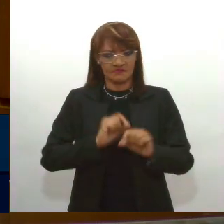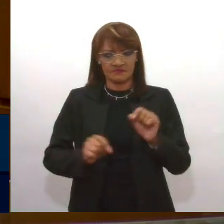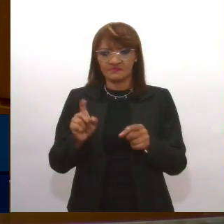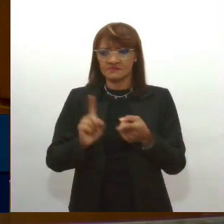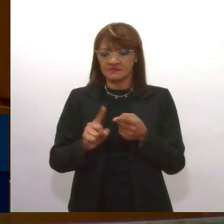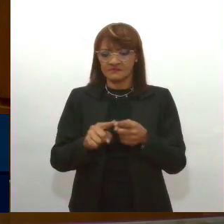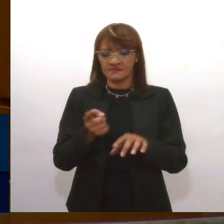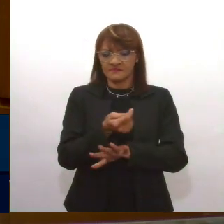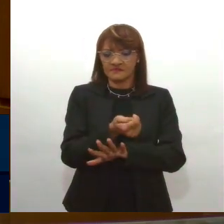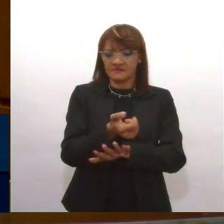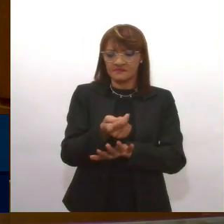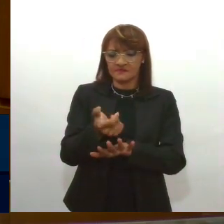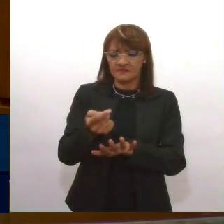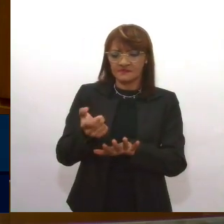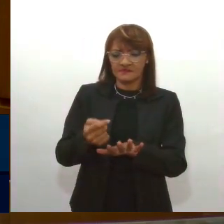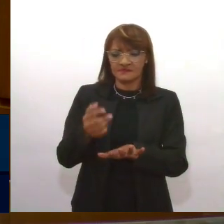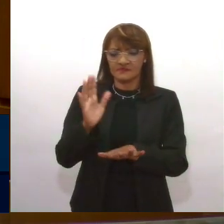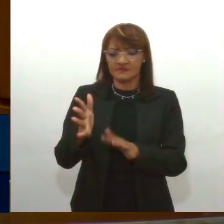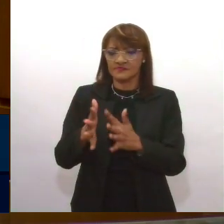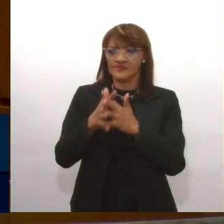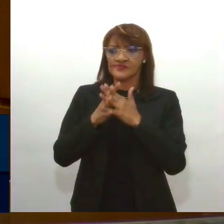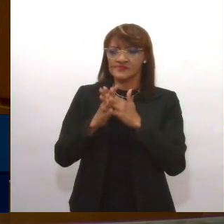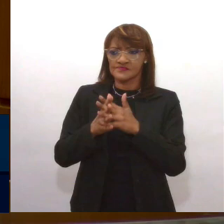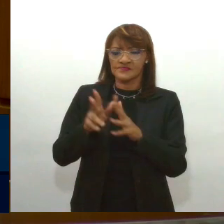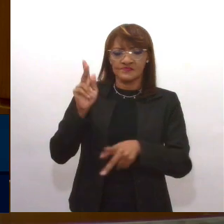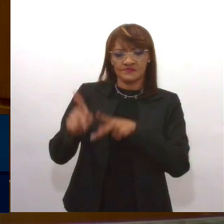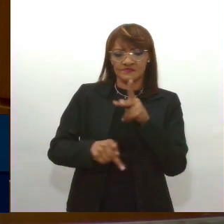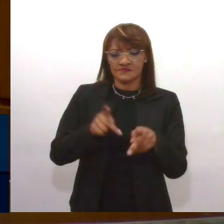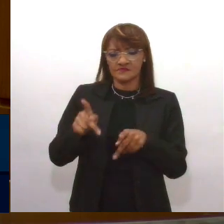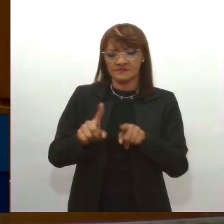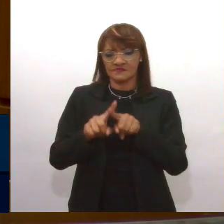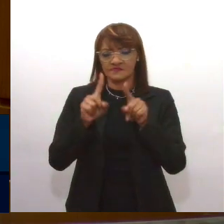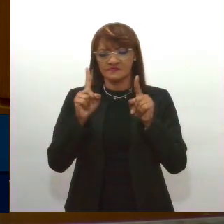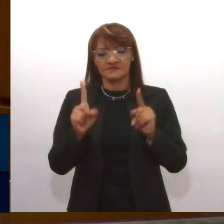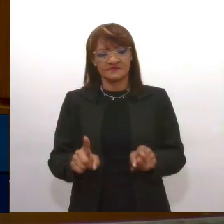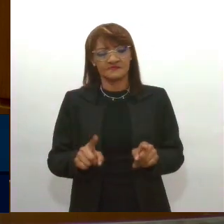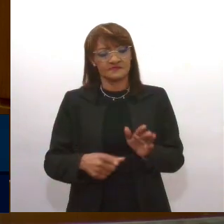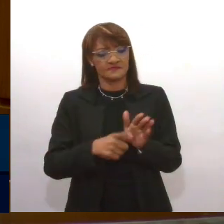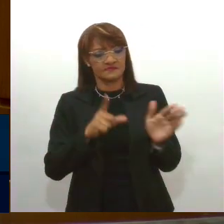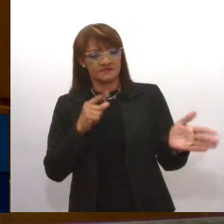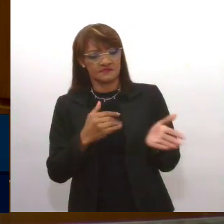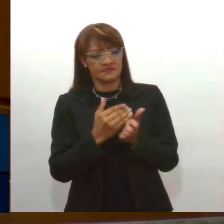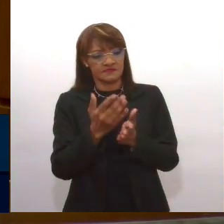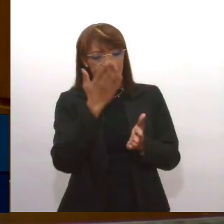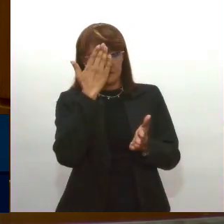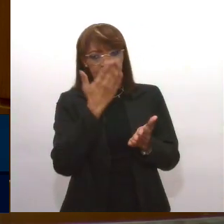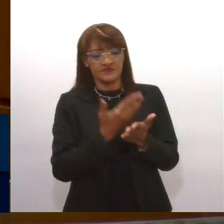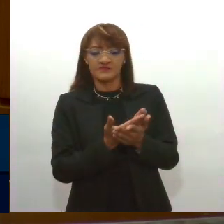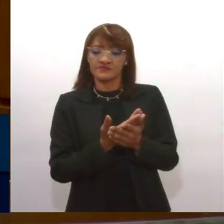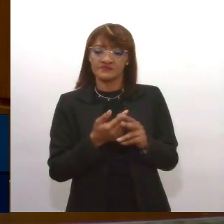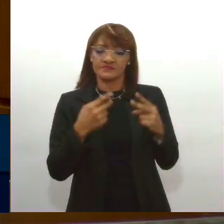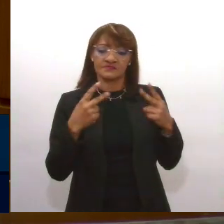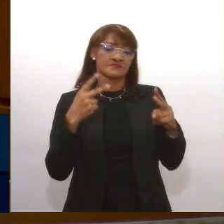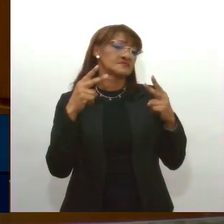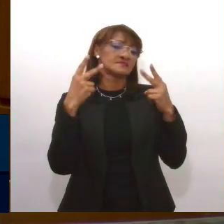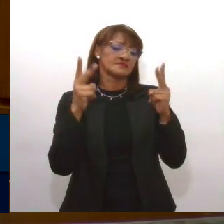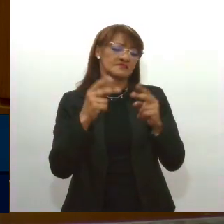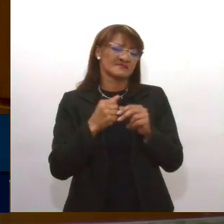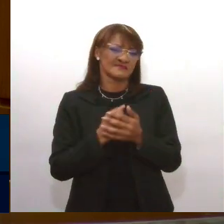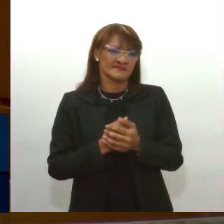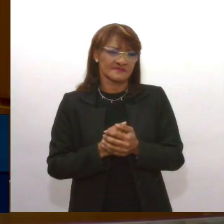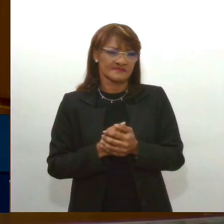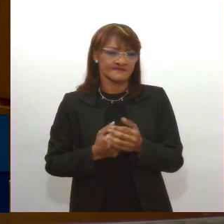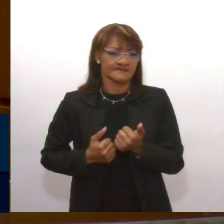população mas desde o início tivemos confiança no sucesso pois o apoio Popular campanha de Ana Helena foi